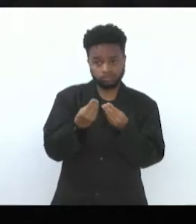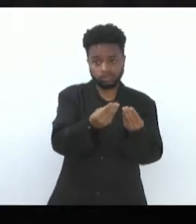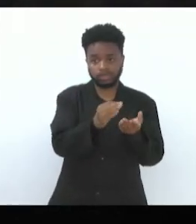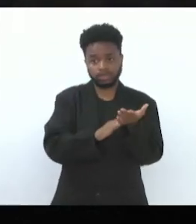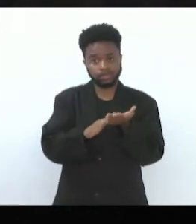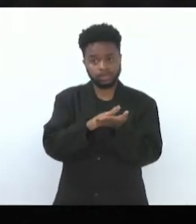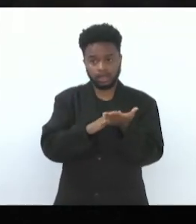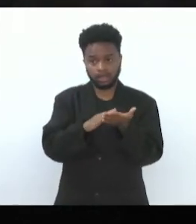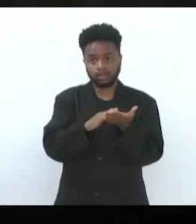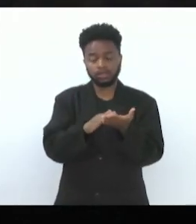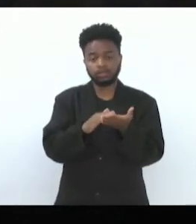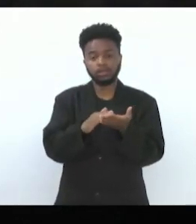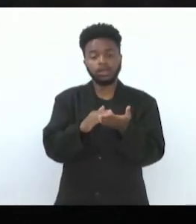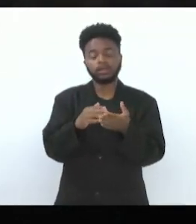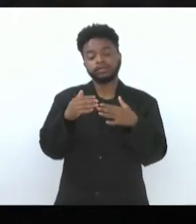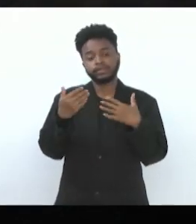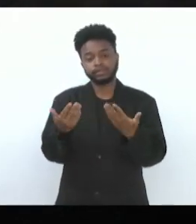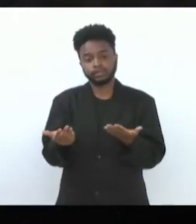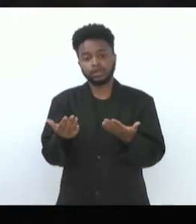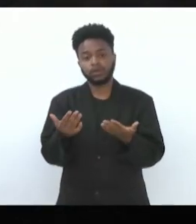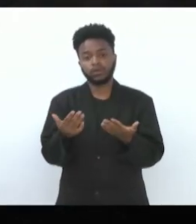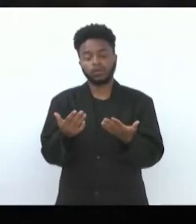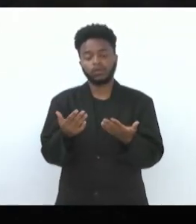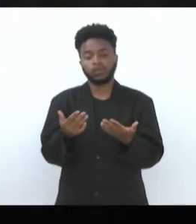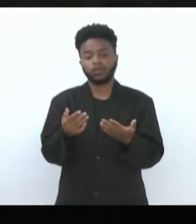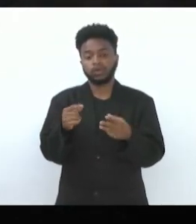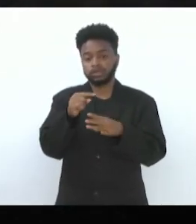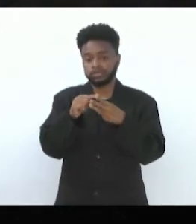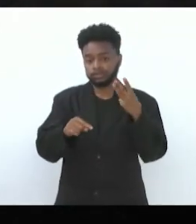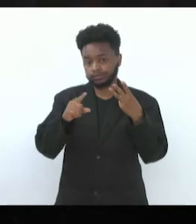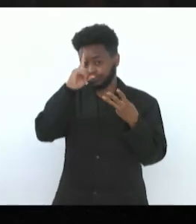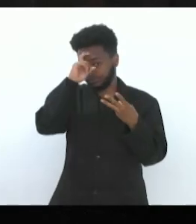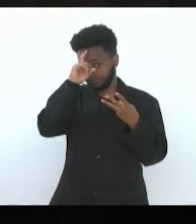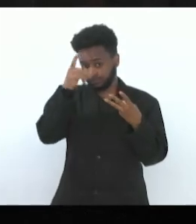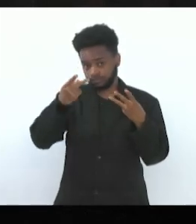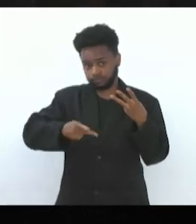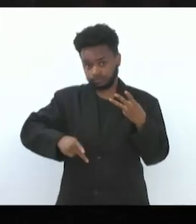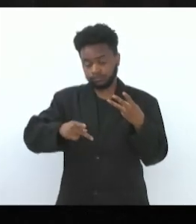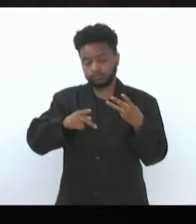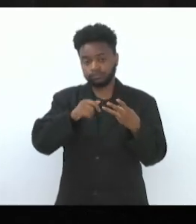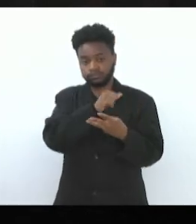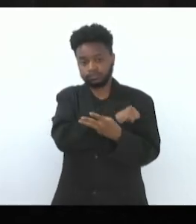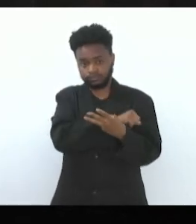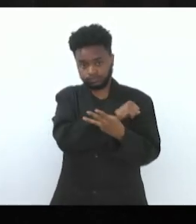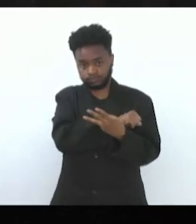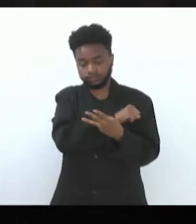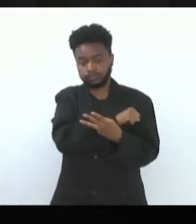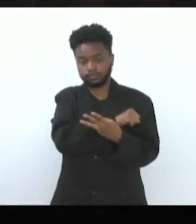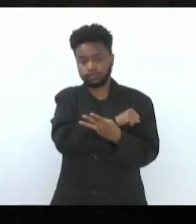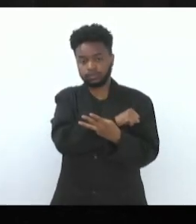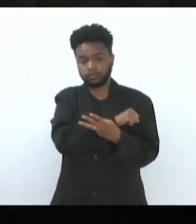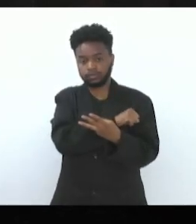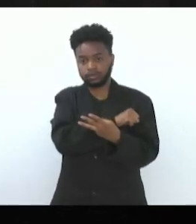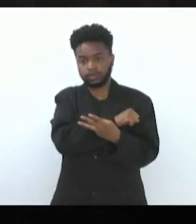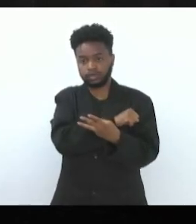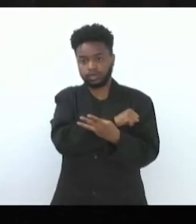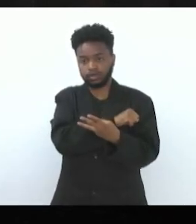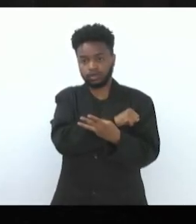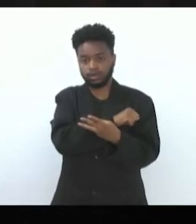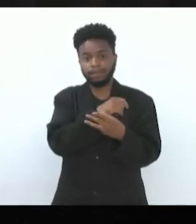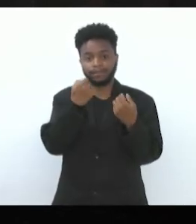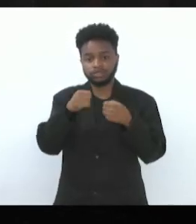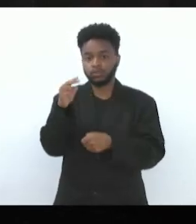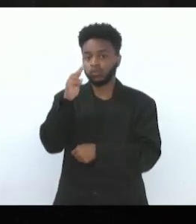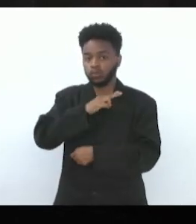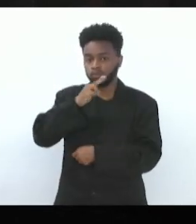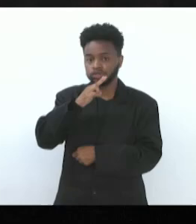ao município do Rio de Janeiro, portanto, os 3 hospitais do município do Rio, Alberto Soares e Pedro II Rocha Faria, estão precisando